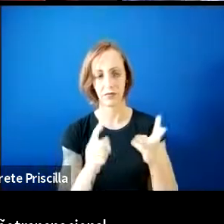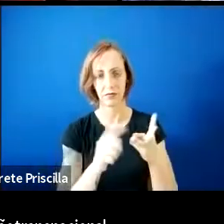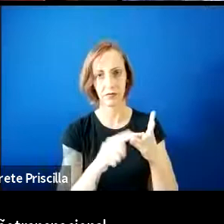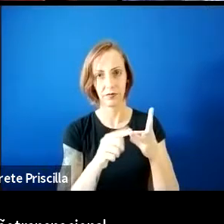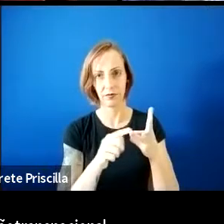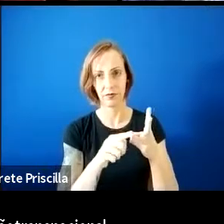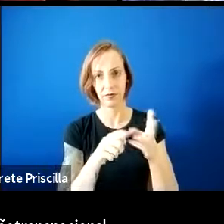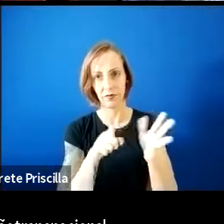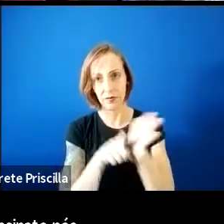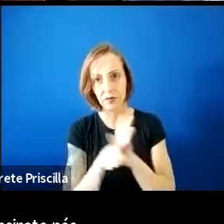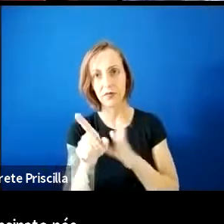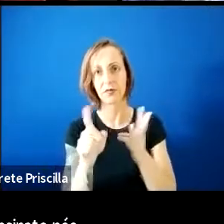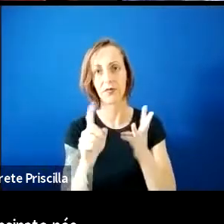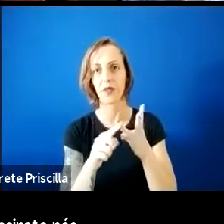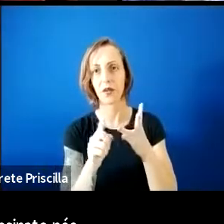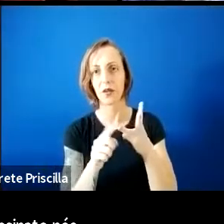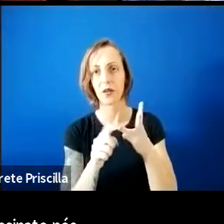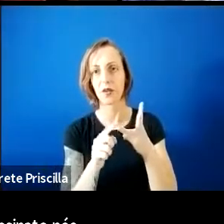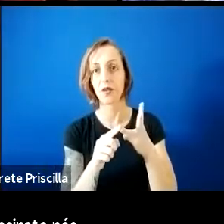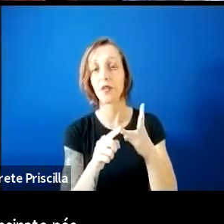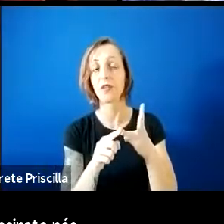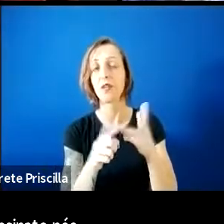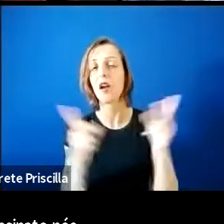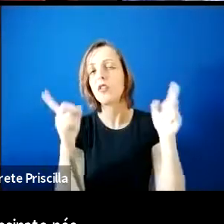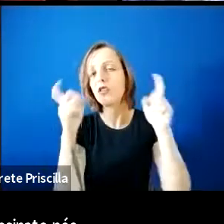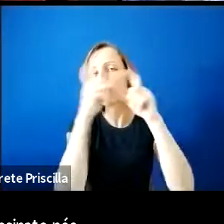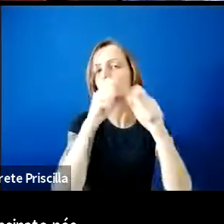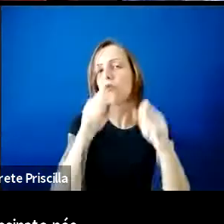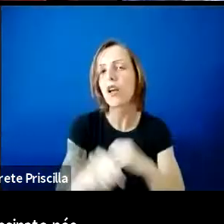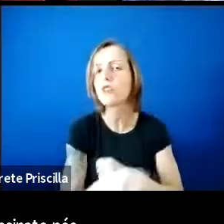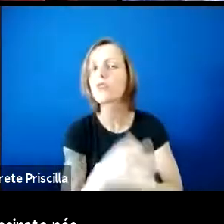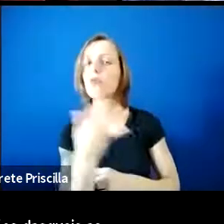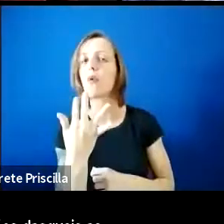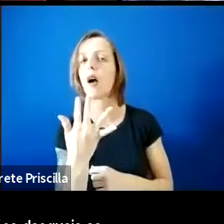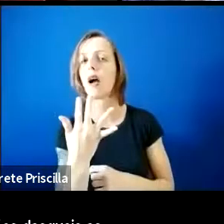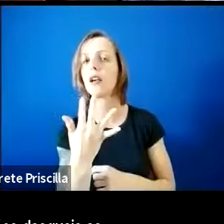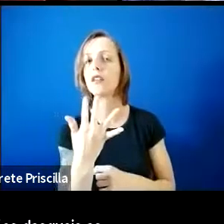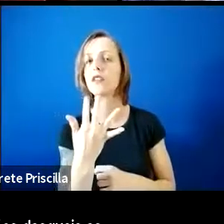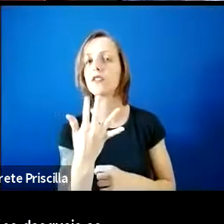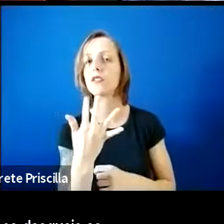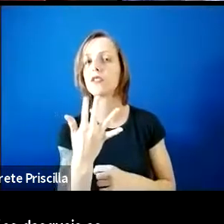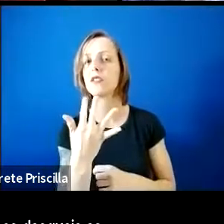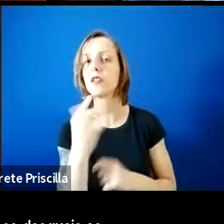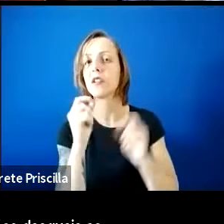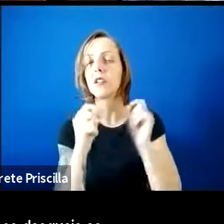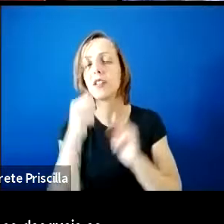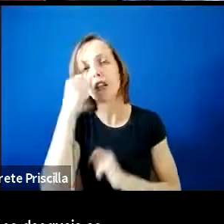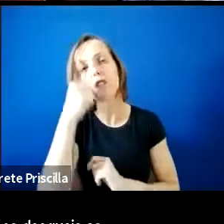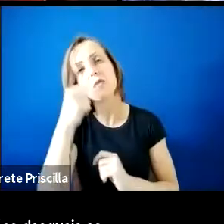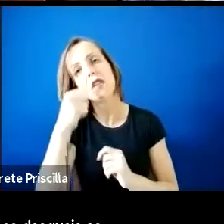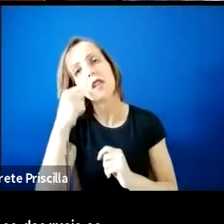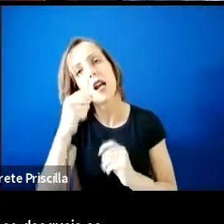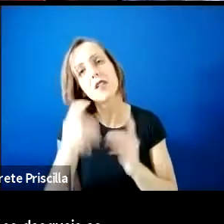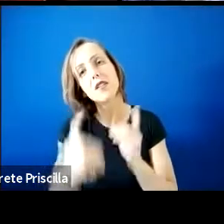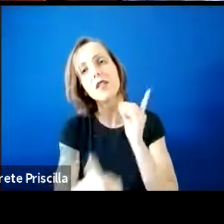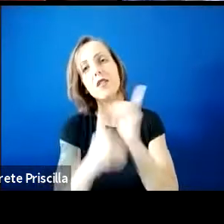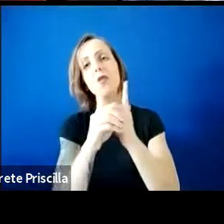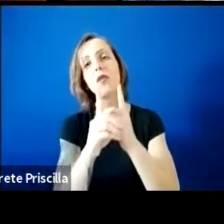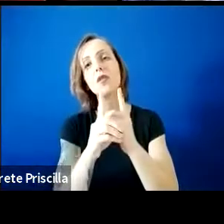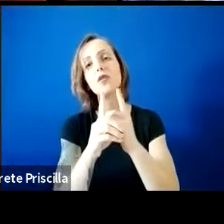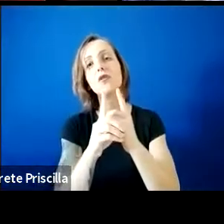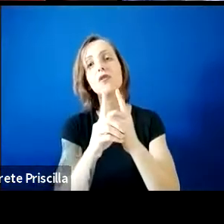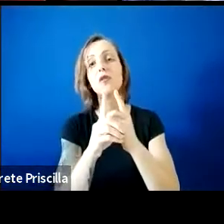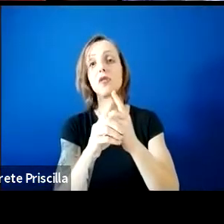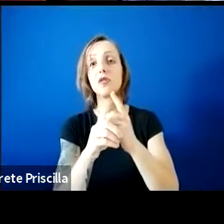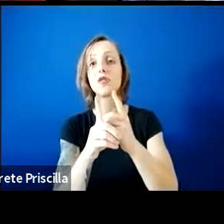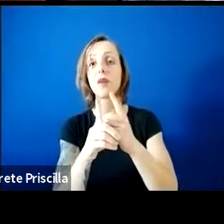da Via, quais as maiores dificuldades que encontram as mulheres para se organizarem enquanto mulheres na